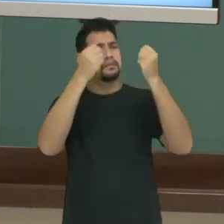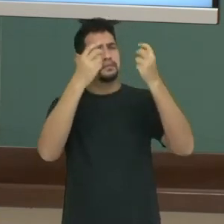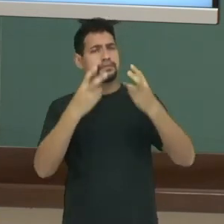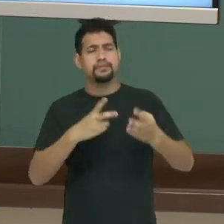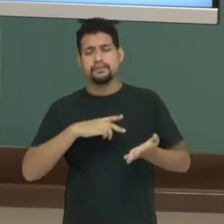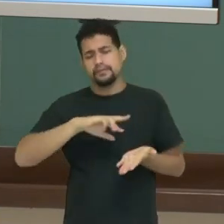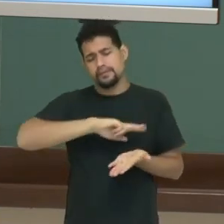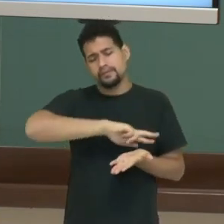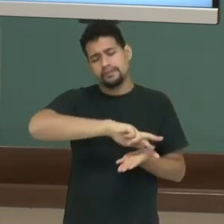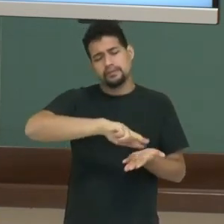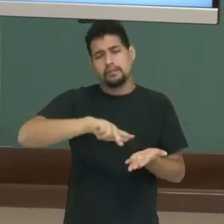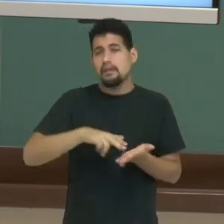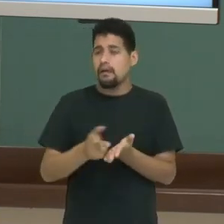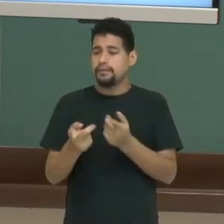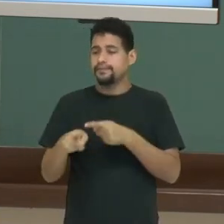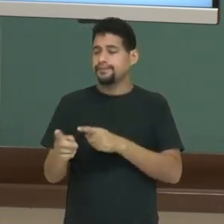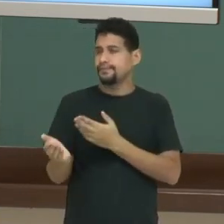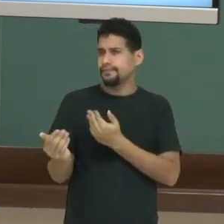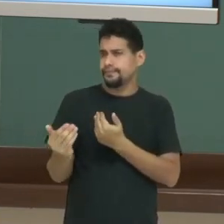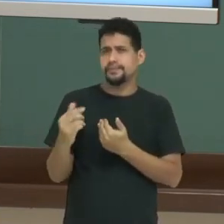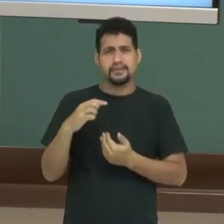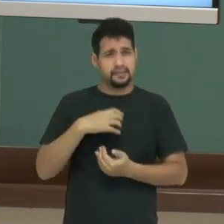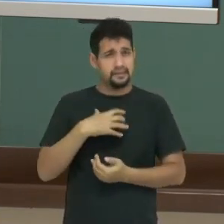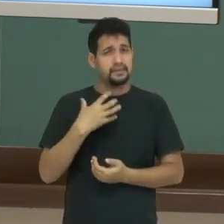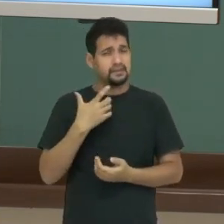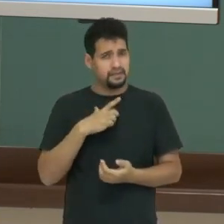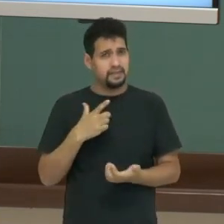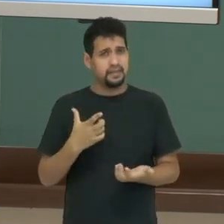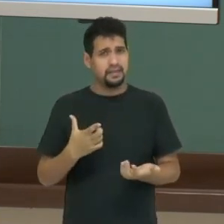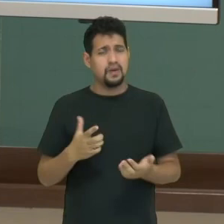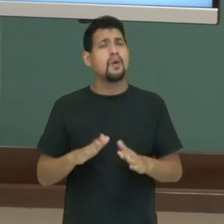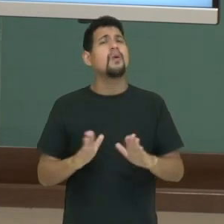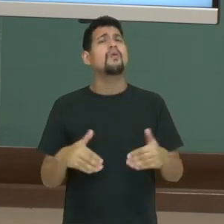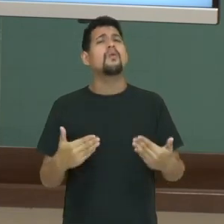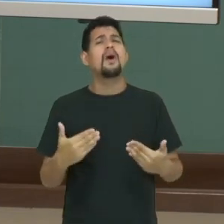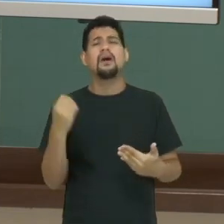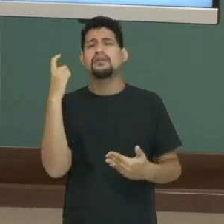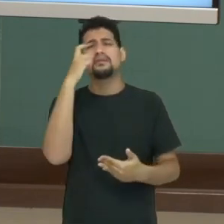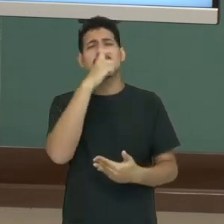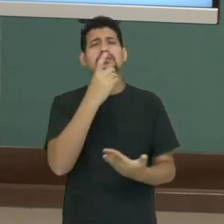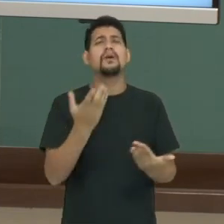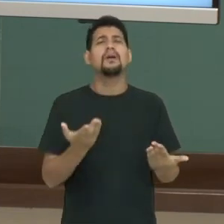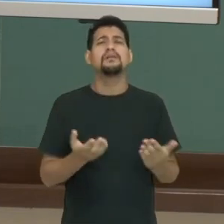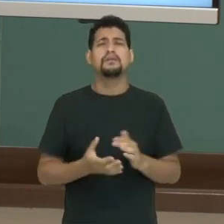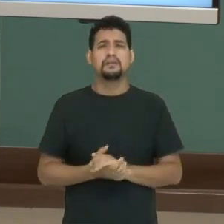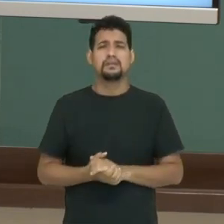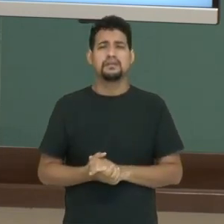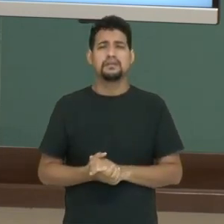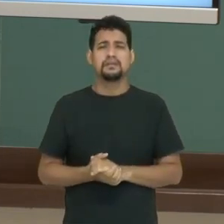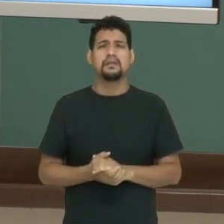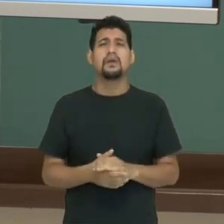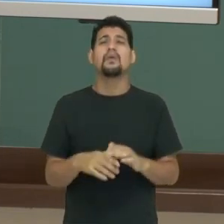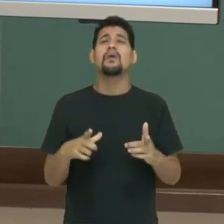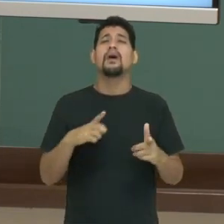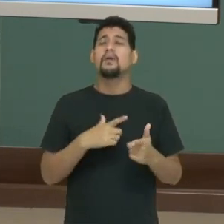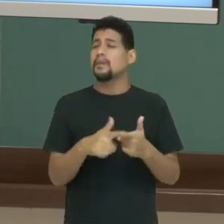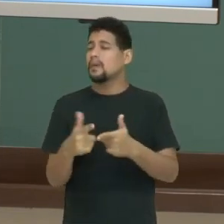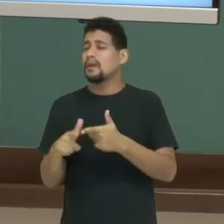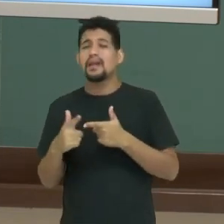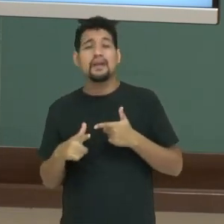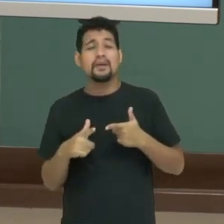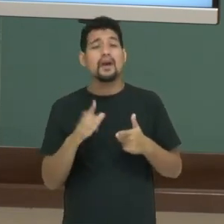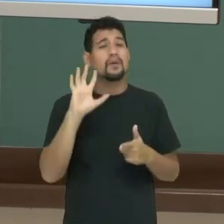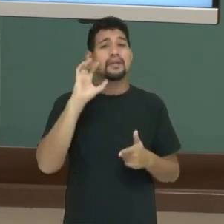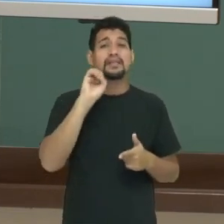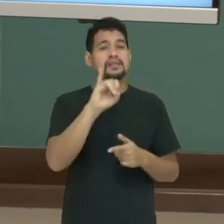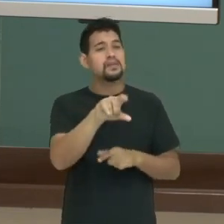outros desafios para o jovem enfrentar? Quais são esses desafios, né? Quais são os desafios além da